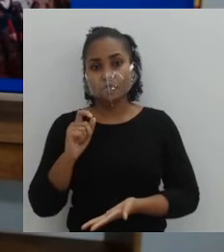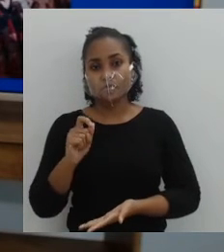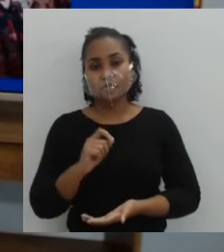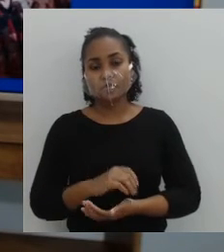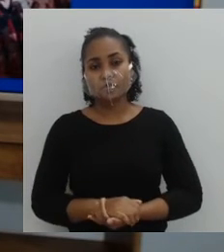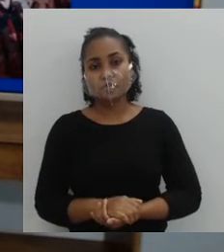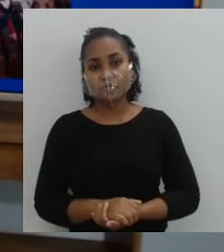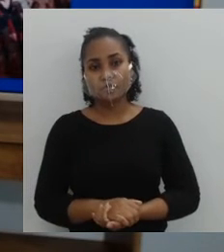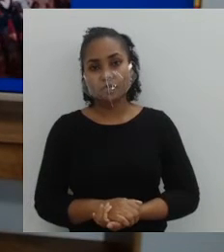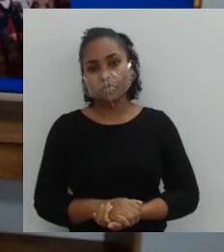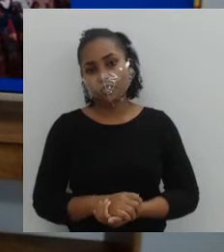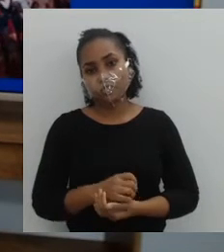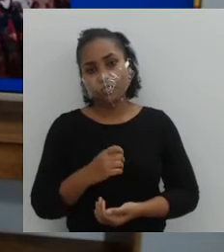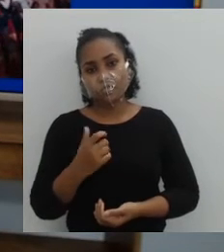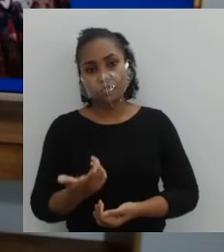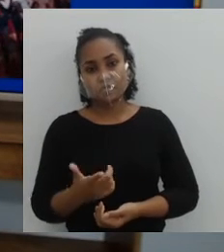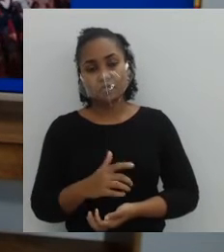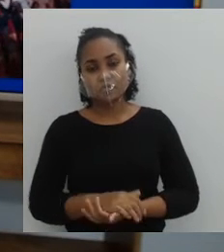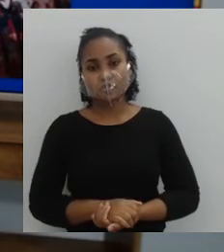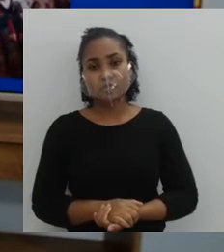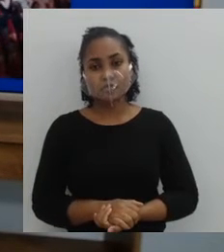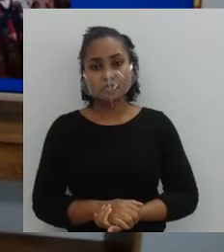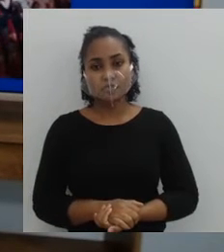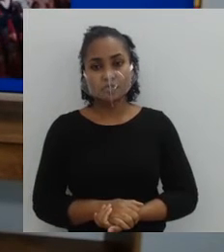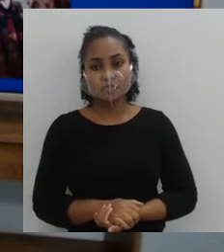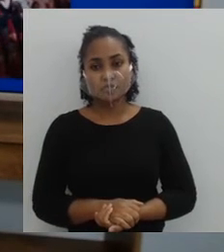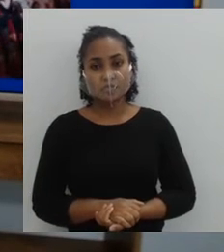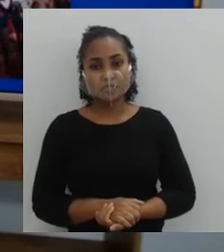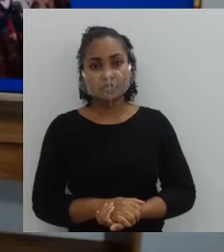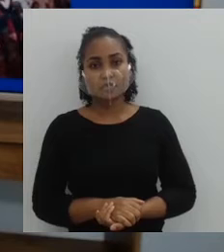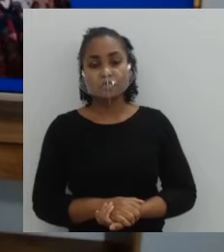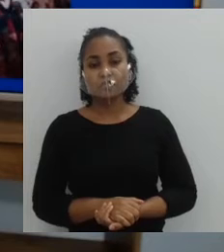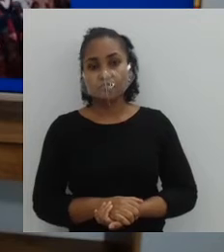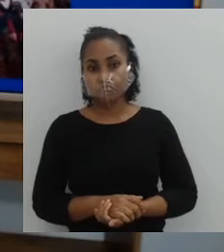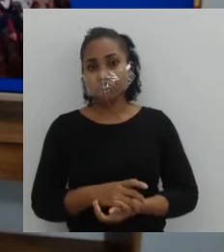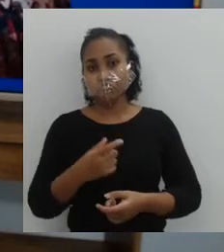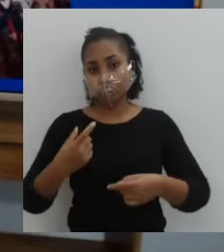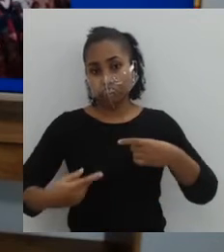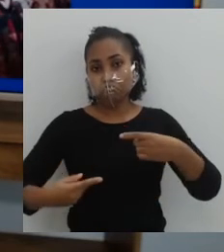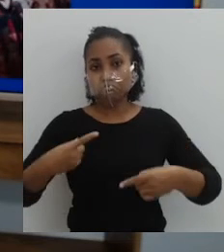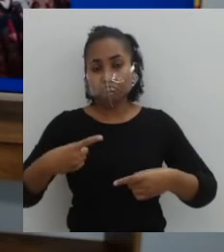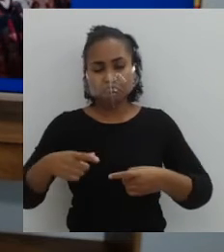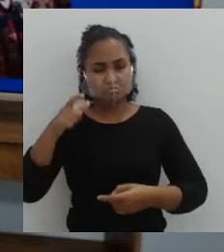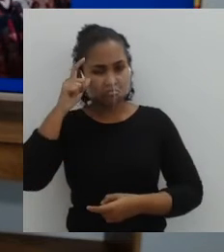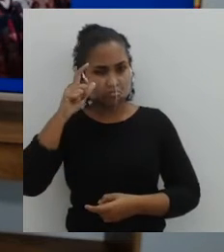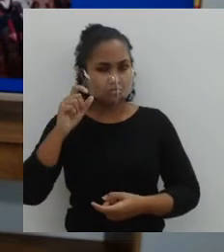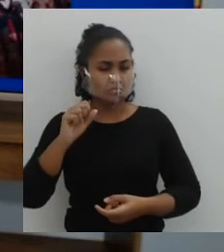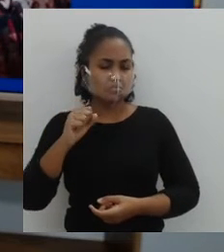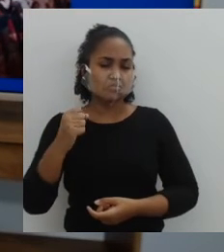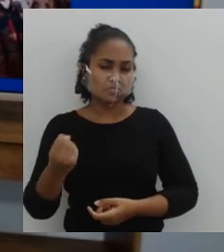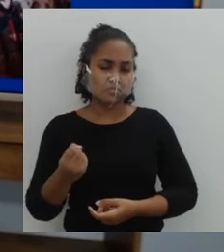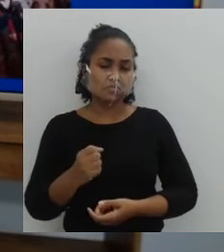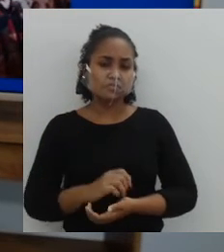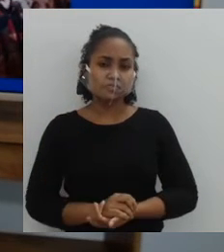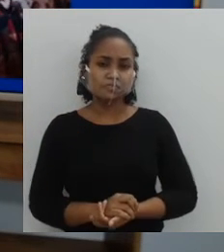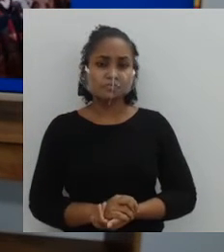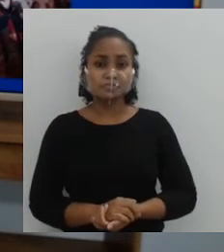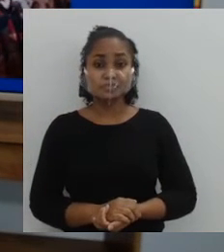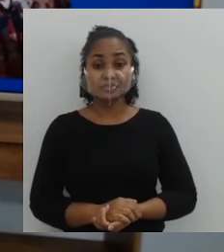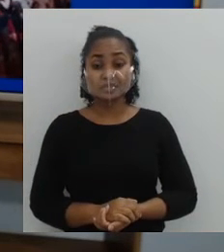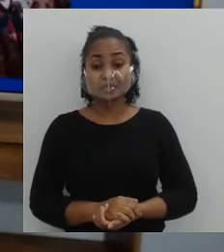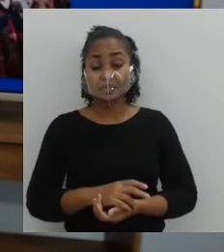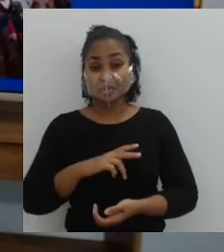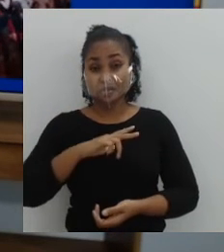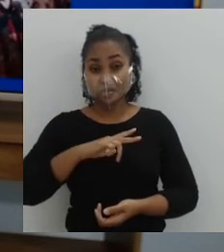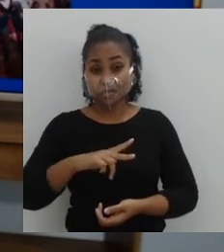ingleses, claro que é uma questão política e é uma questão de interesses, os portugueses